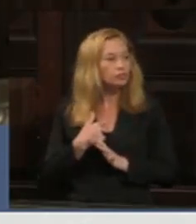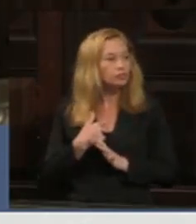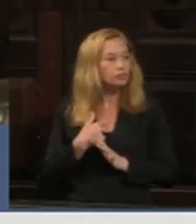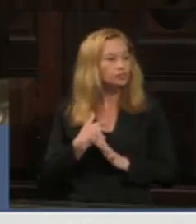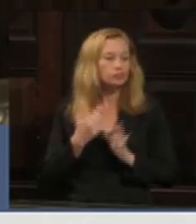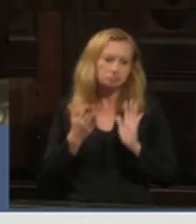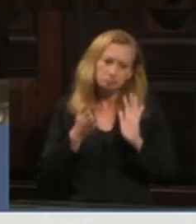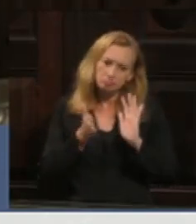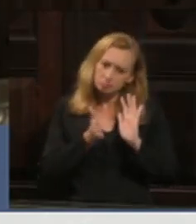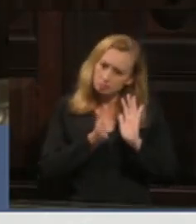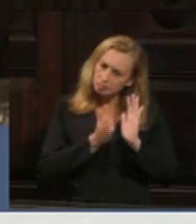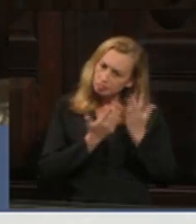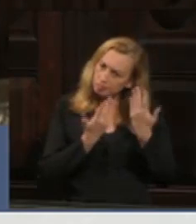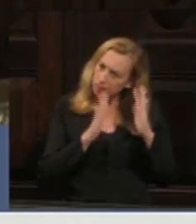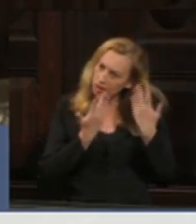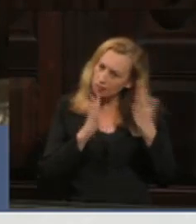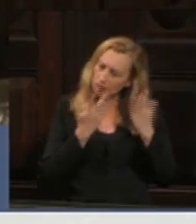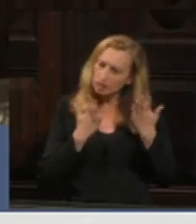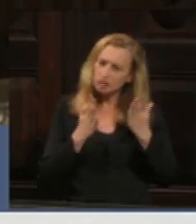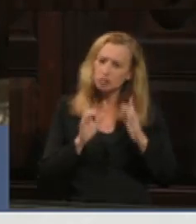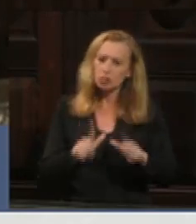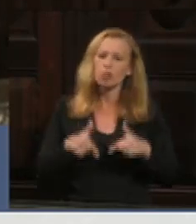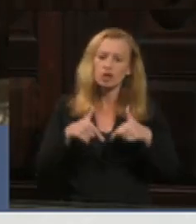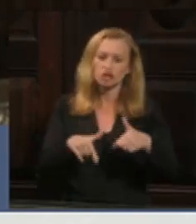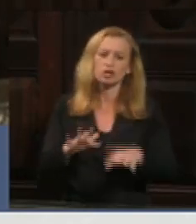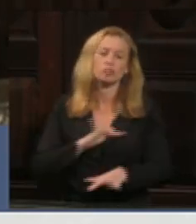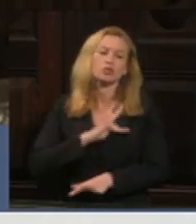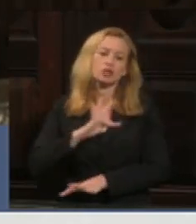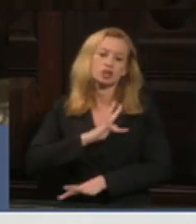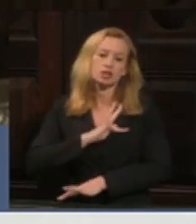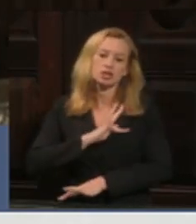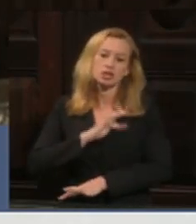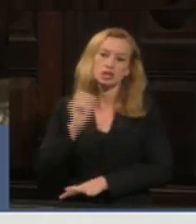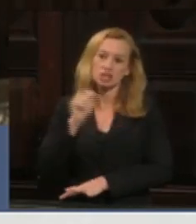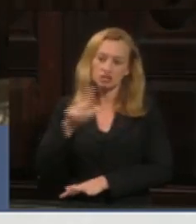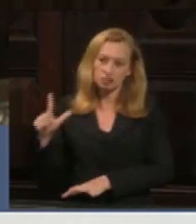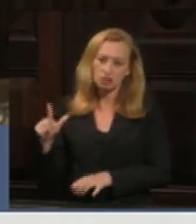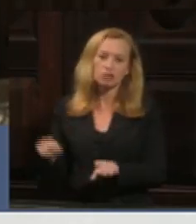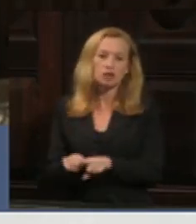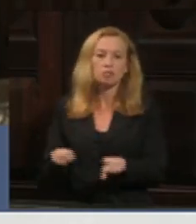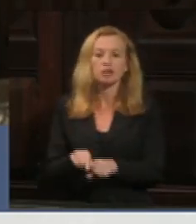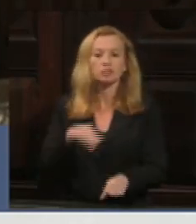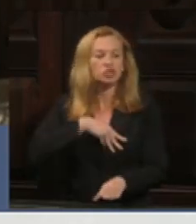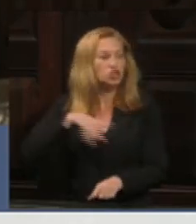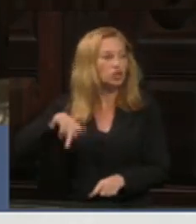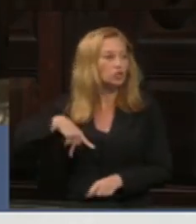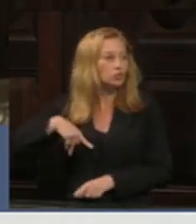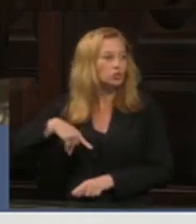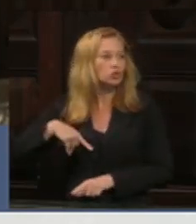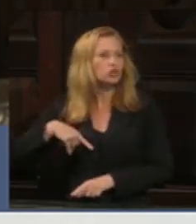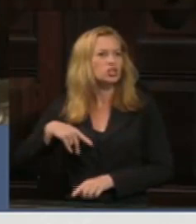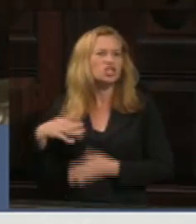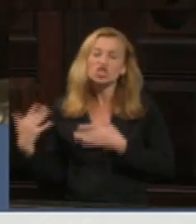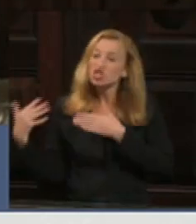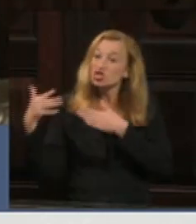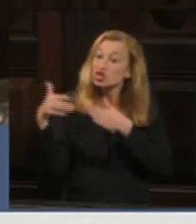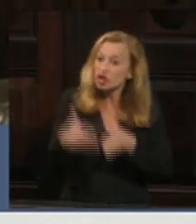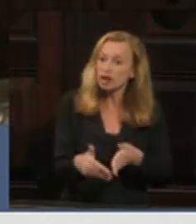Polícia Civil e do Ministério Público, louvo, de ter chegado